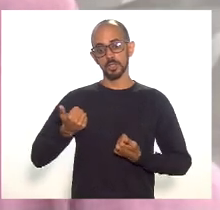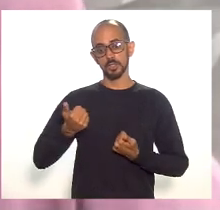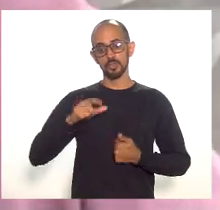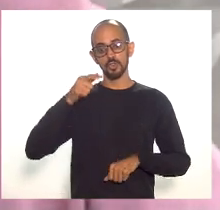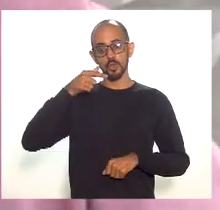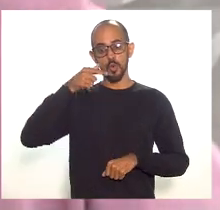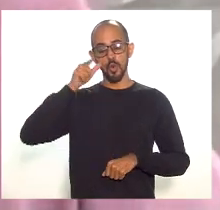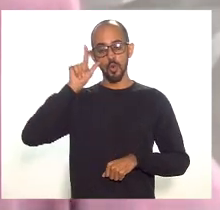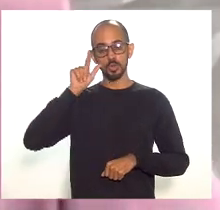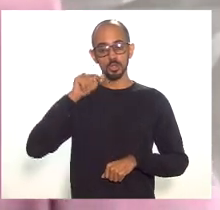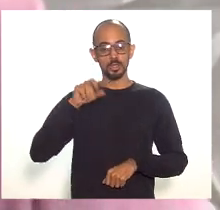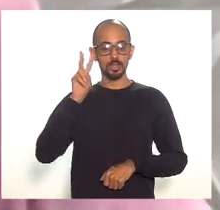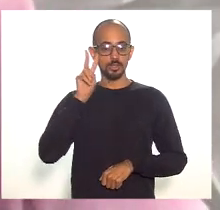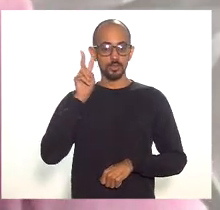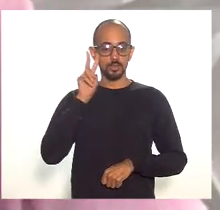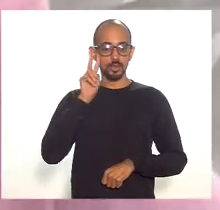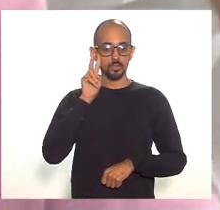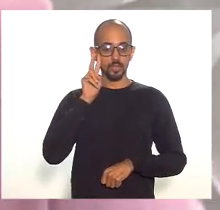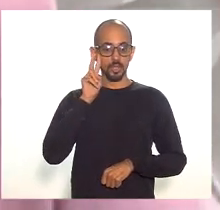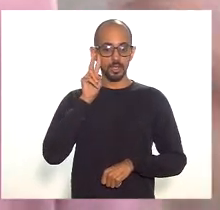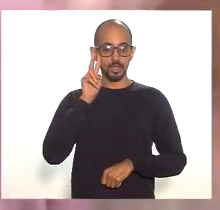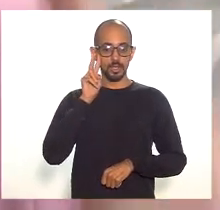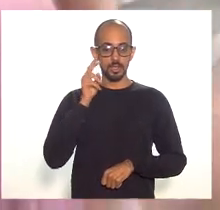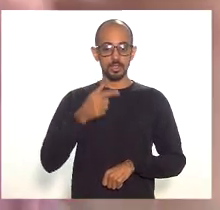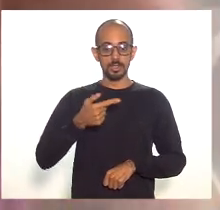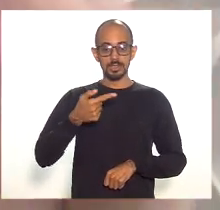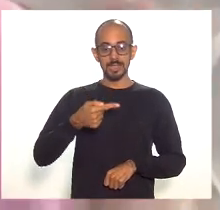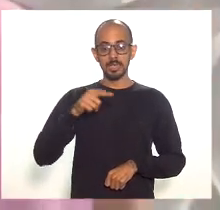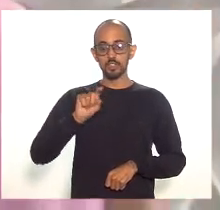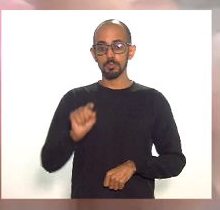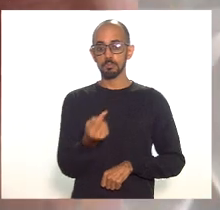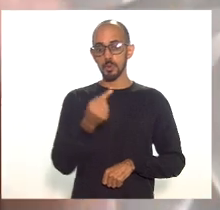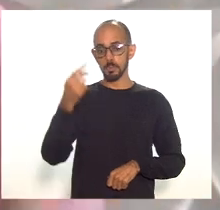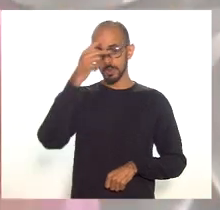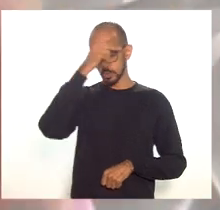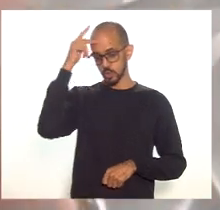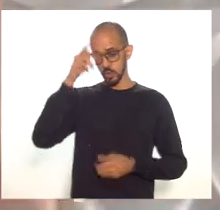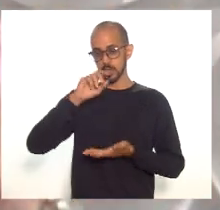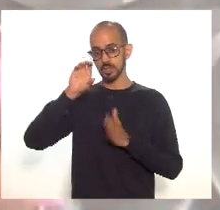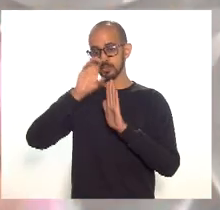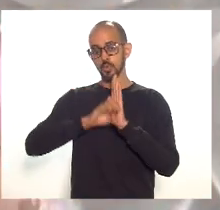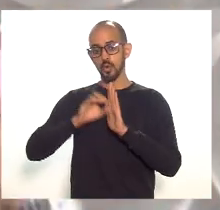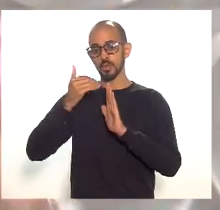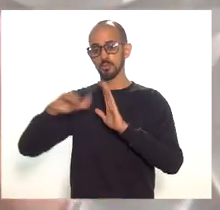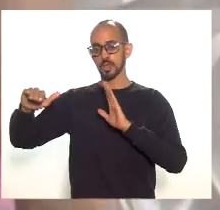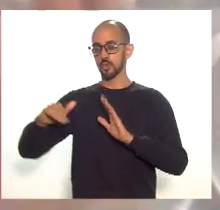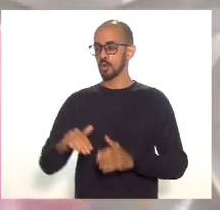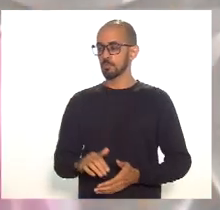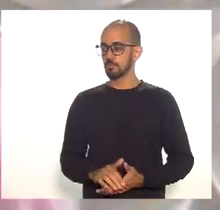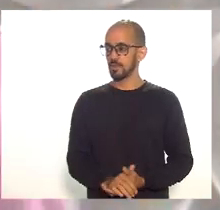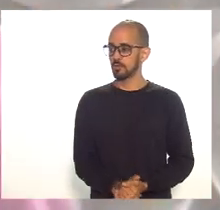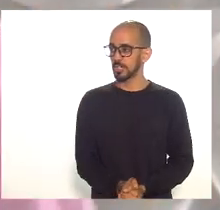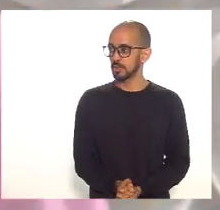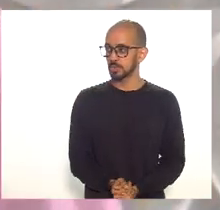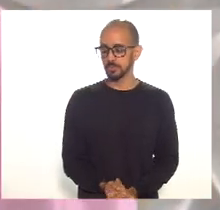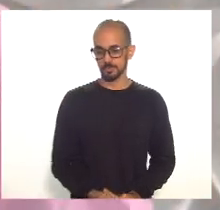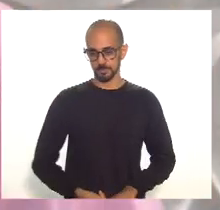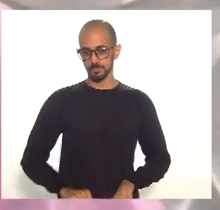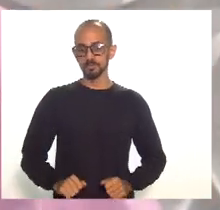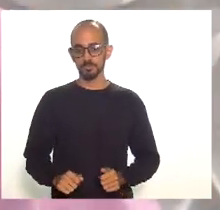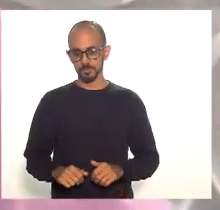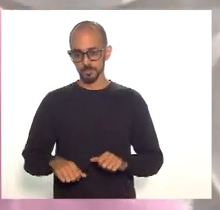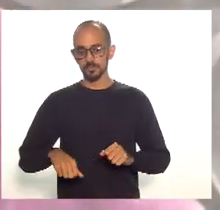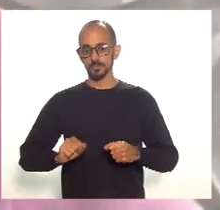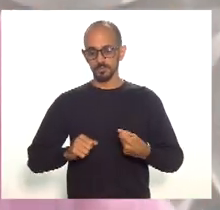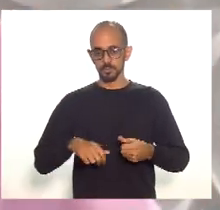ontem, na segunda-feira, deputado Valdec, 7 mil pessoas encaminharam seus currículos para a superintendência, a gente